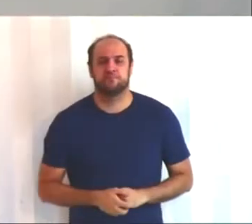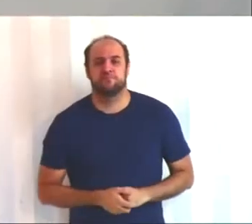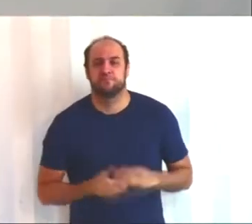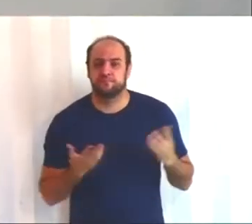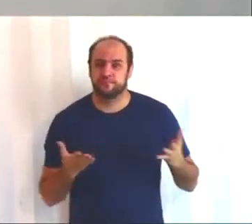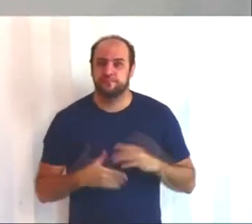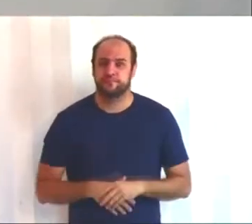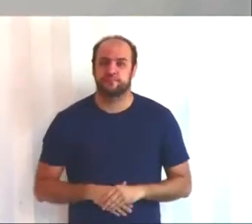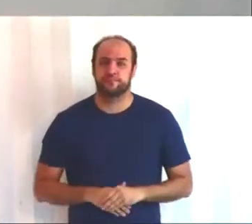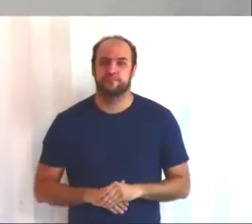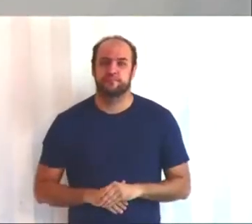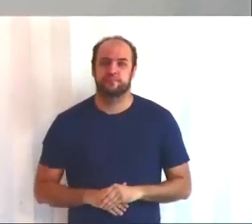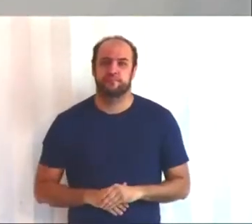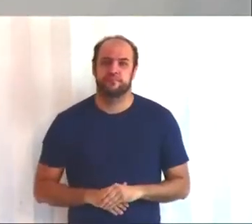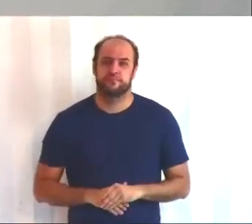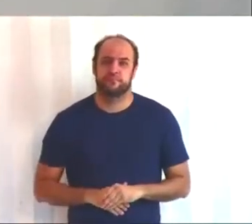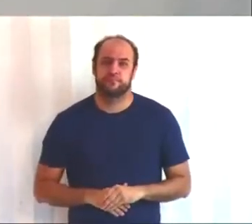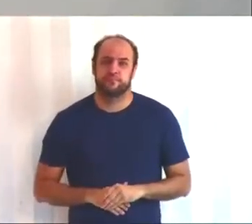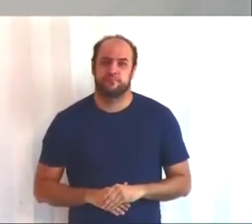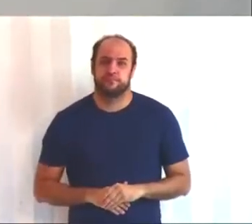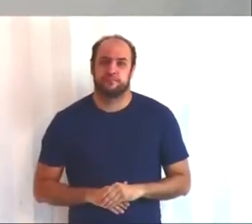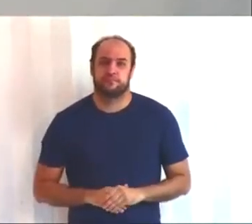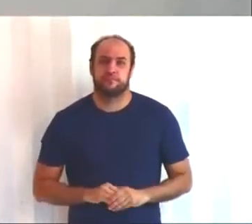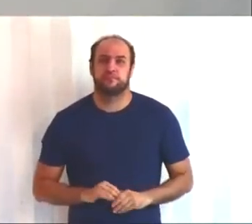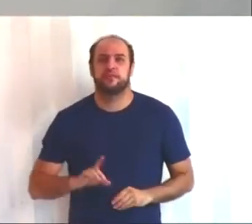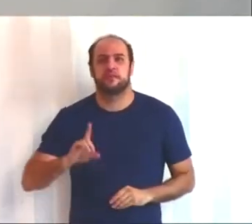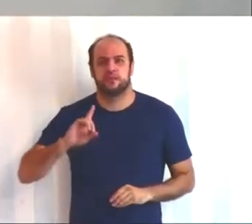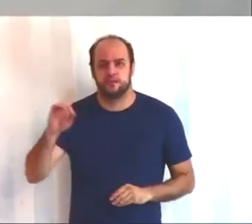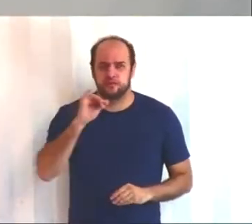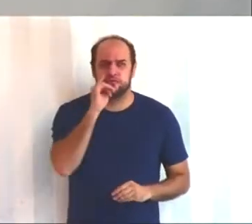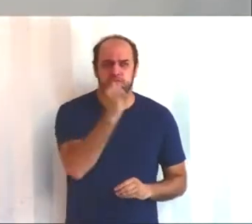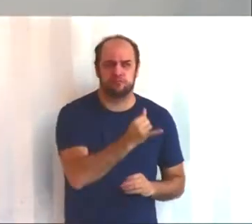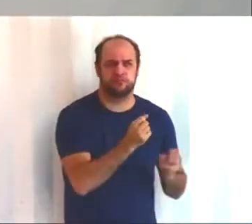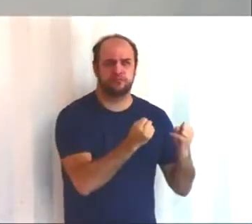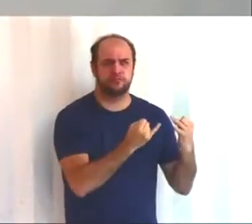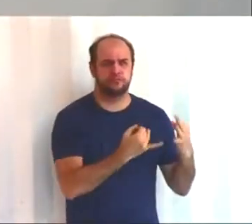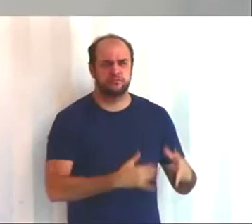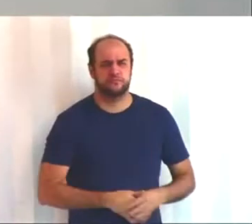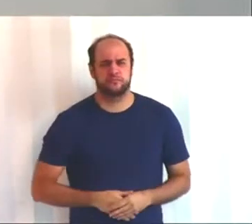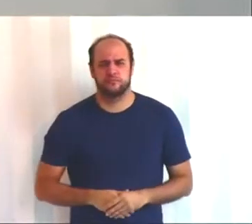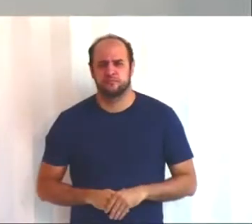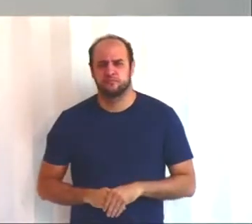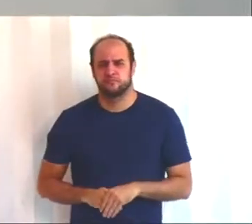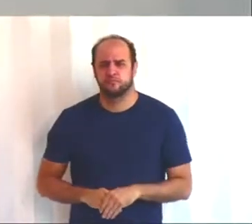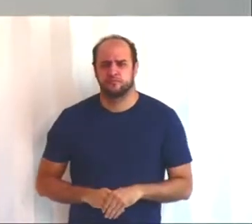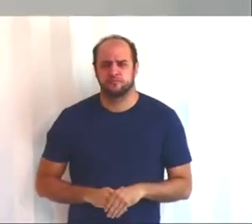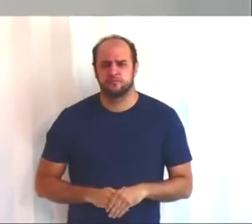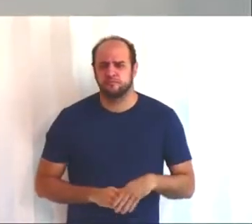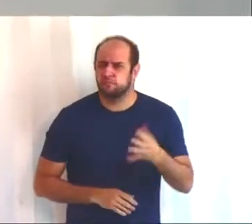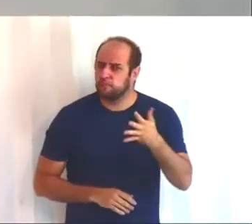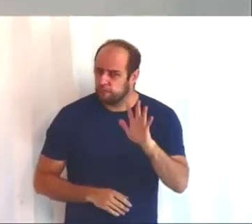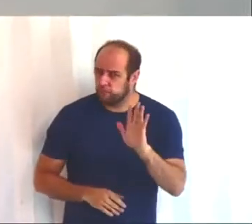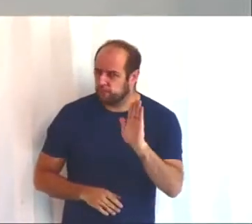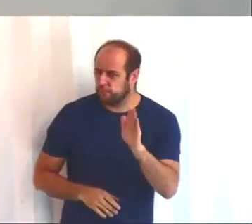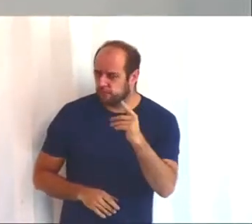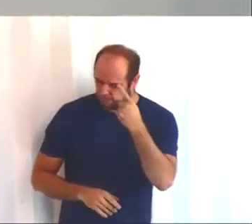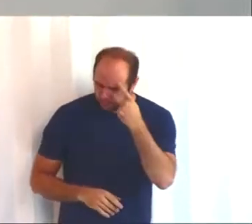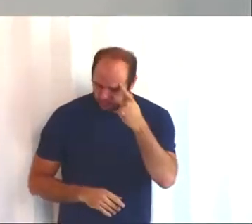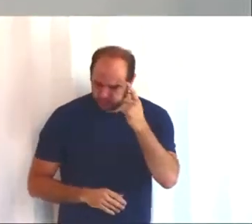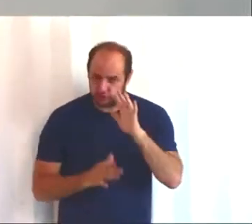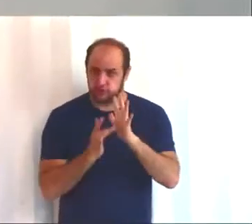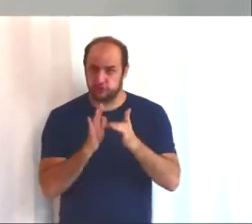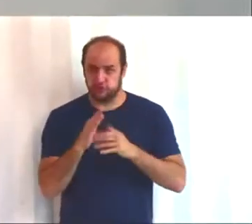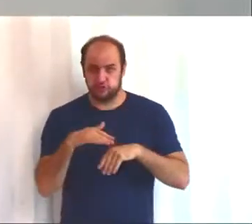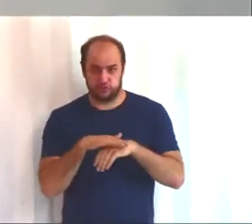Então, essa é uma definição de Deus difícil para os seus profetas. É mais ou menos como quando Jesus falou